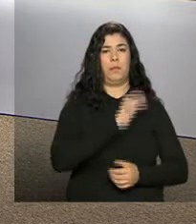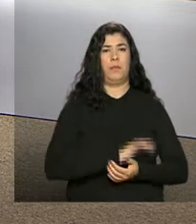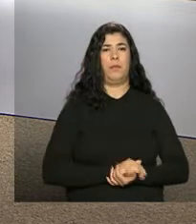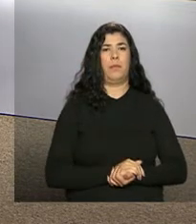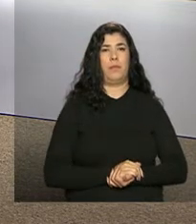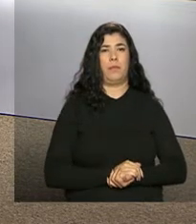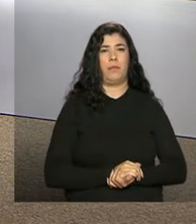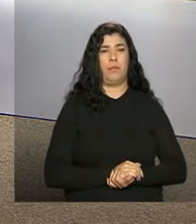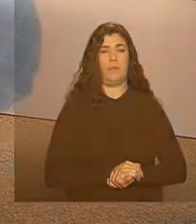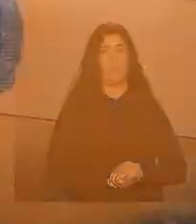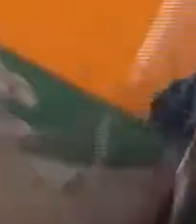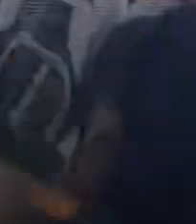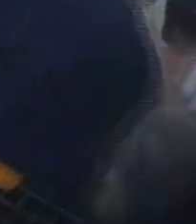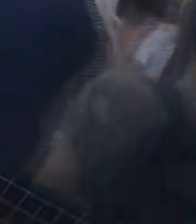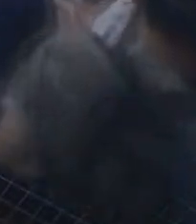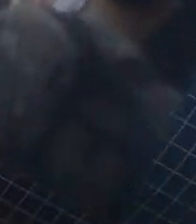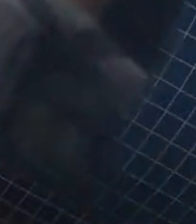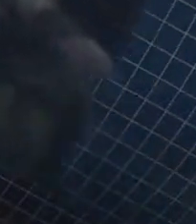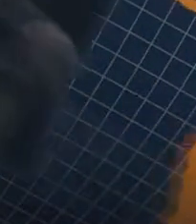TV do Governo Federal